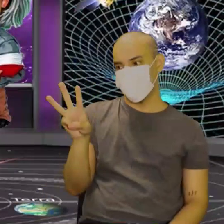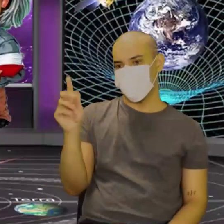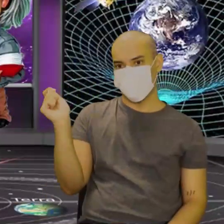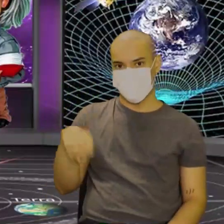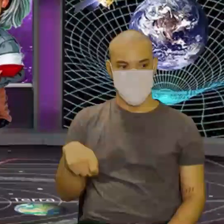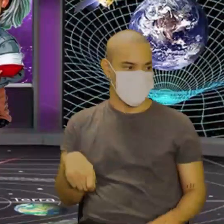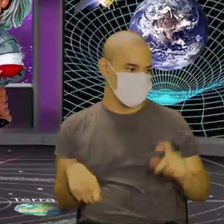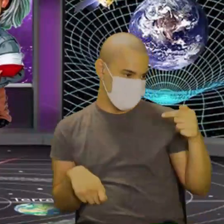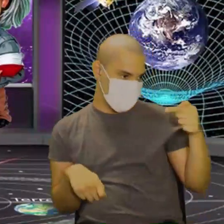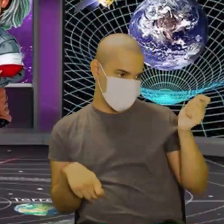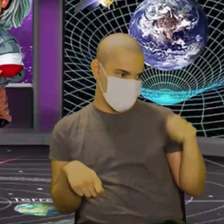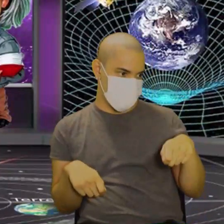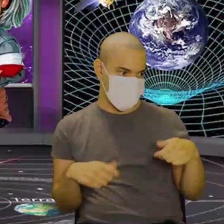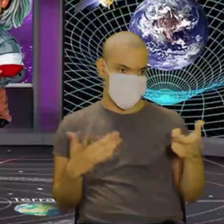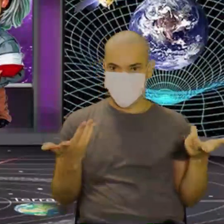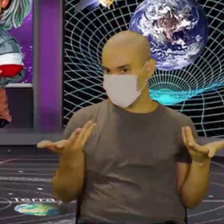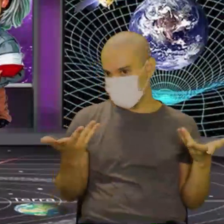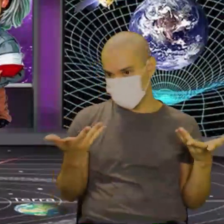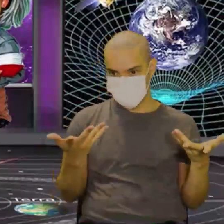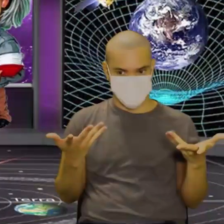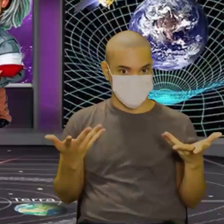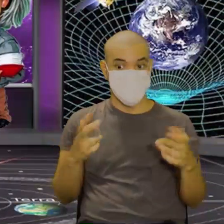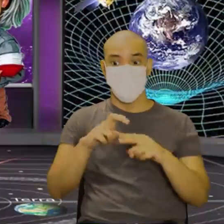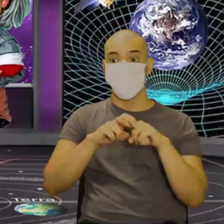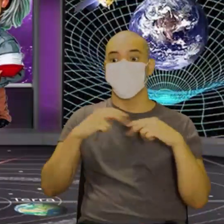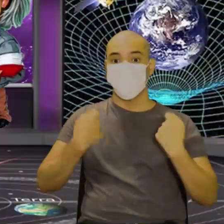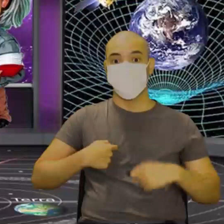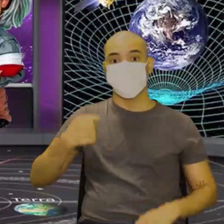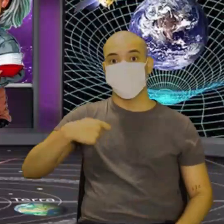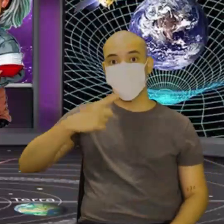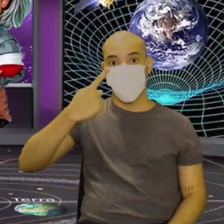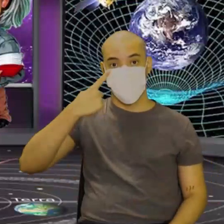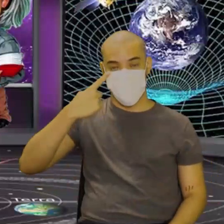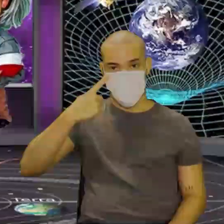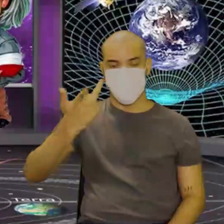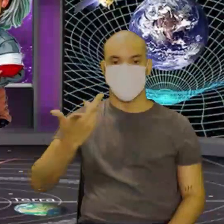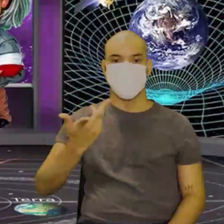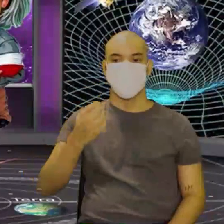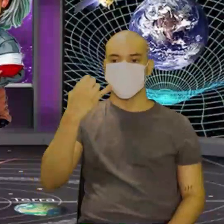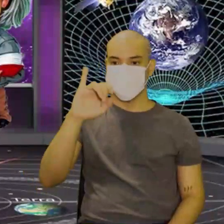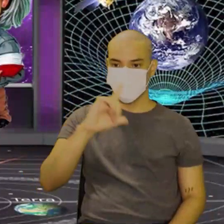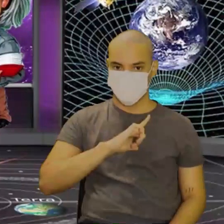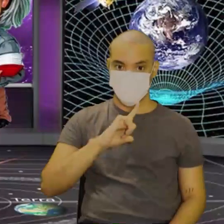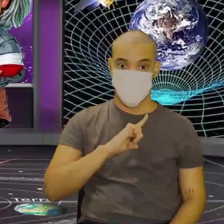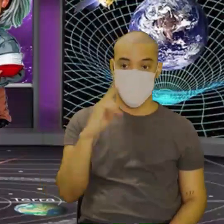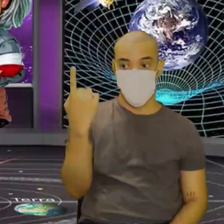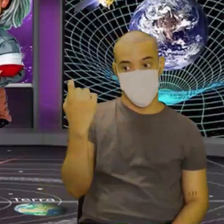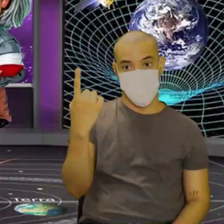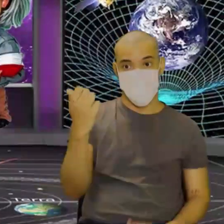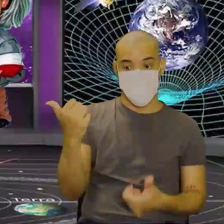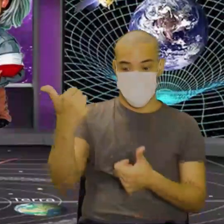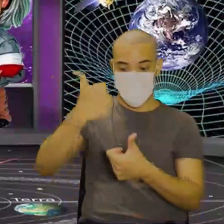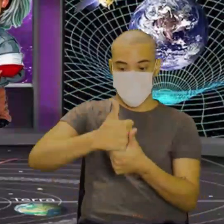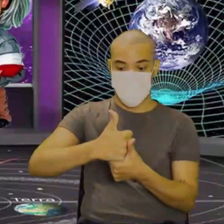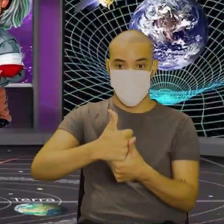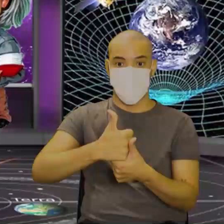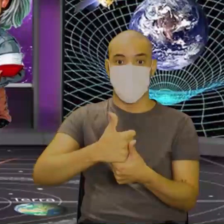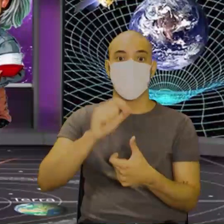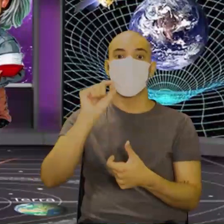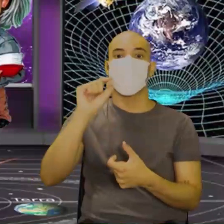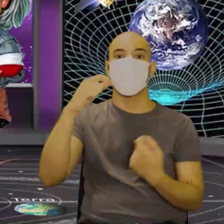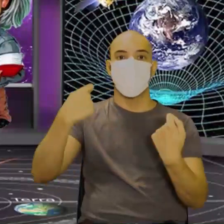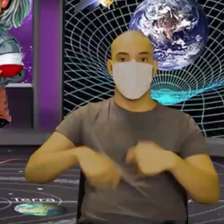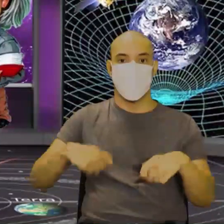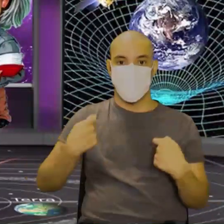ou só um de 7, será que vai dar? Então é isso que nós temos que verificar. Se eu tenho somente um para substituir, eu vou